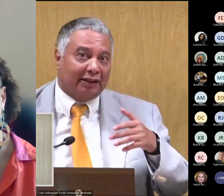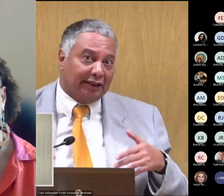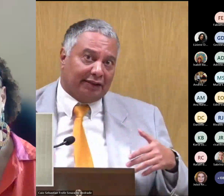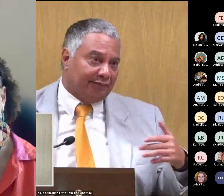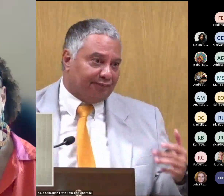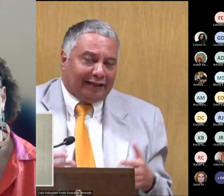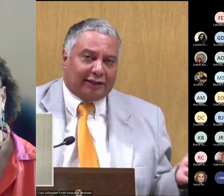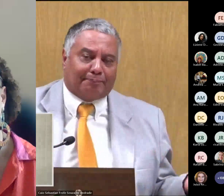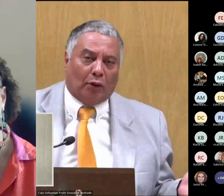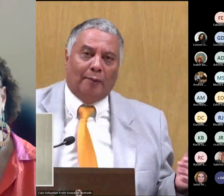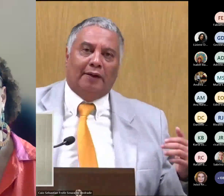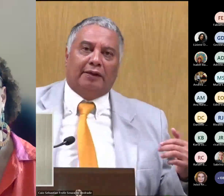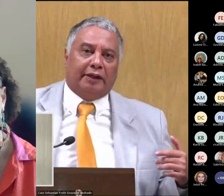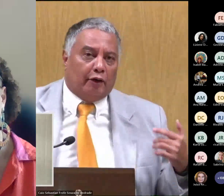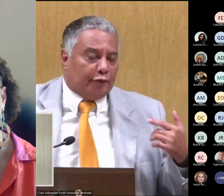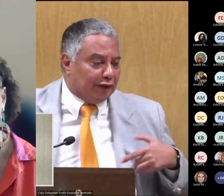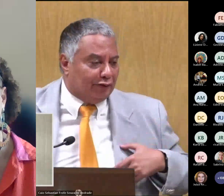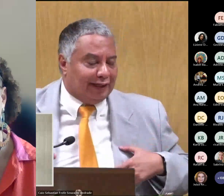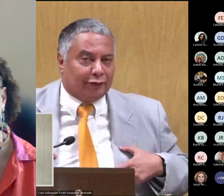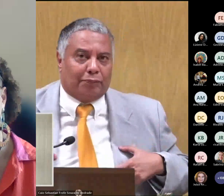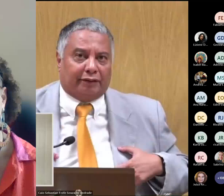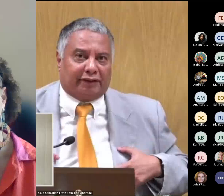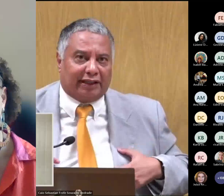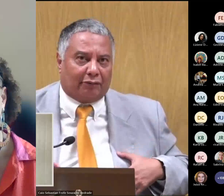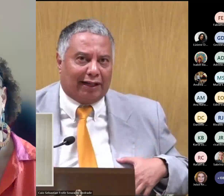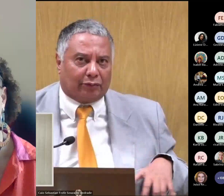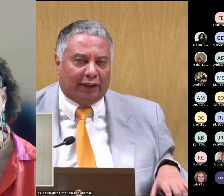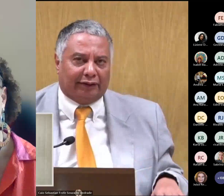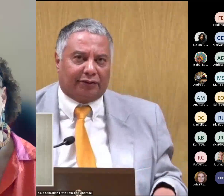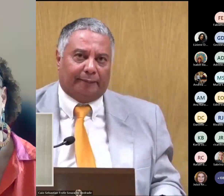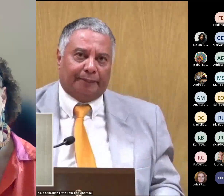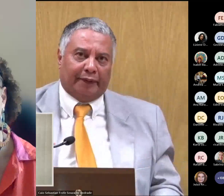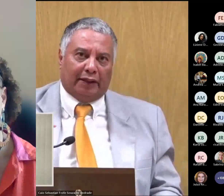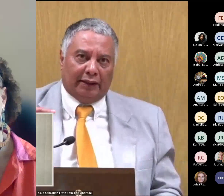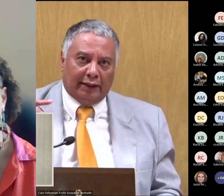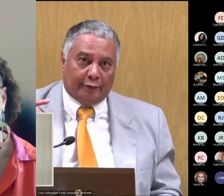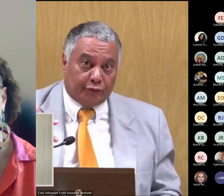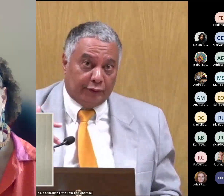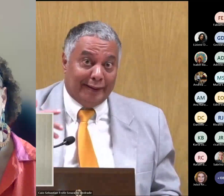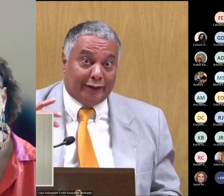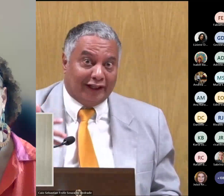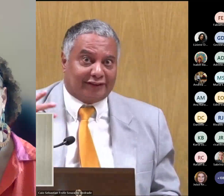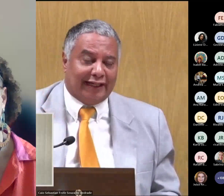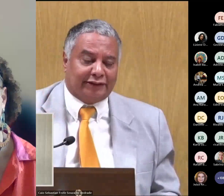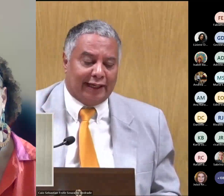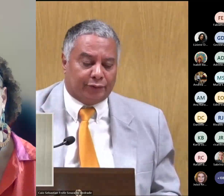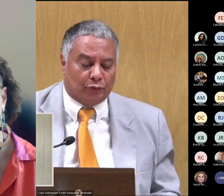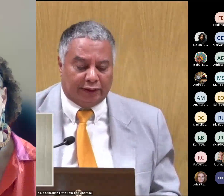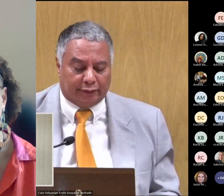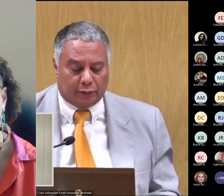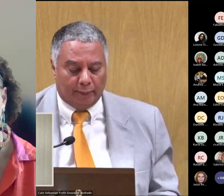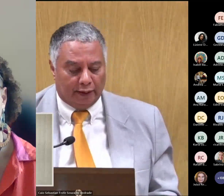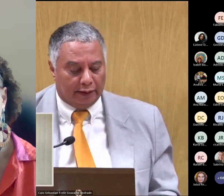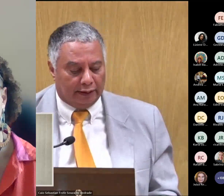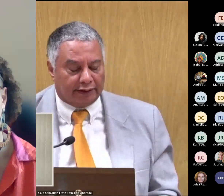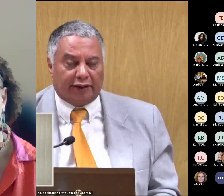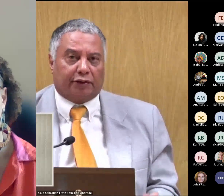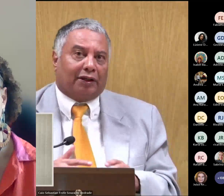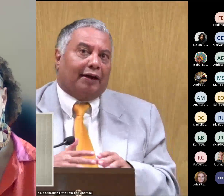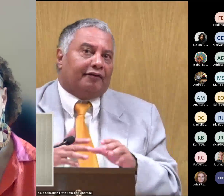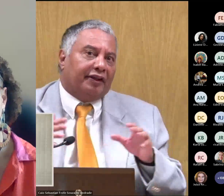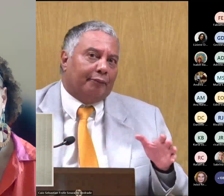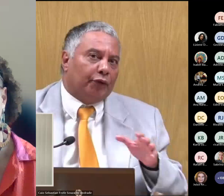e participou e eu eu fui advogado do banco 34 anos né fui menor estagiário do banco e